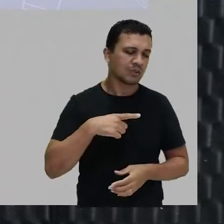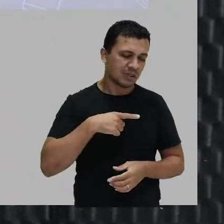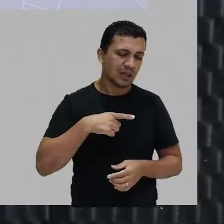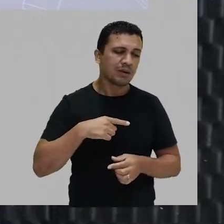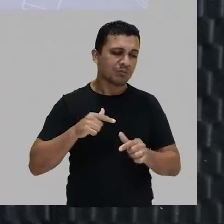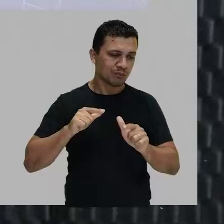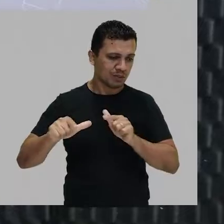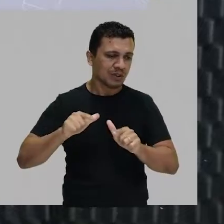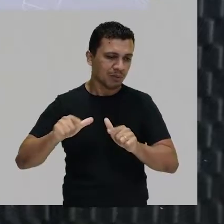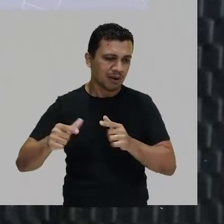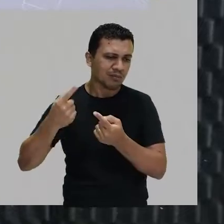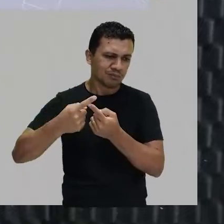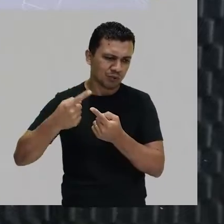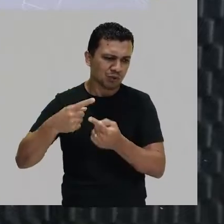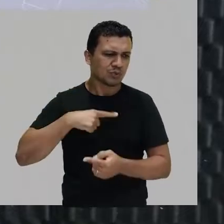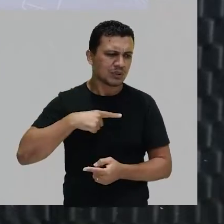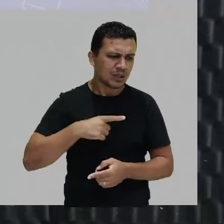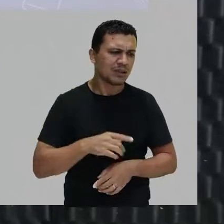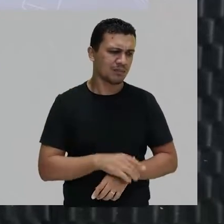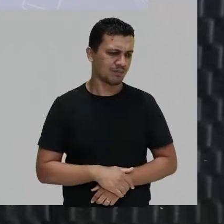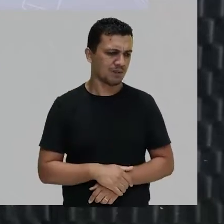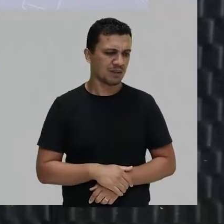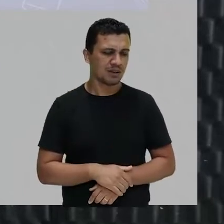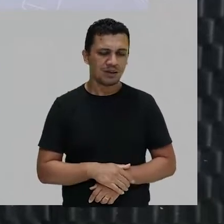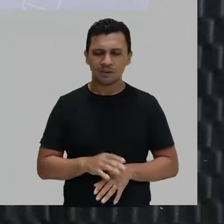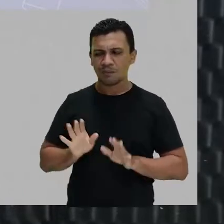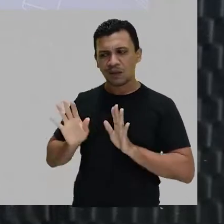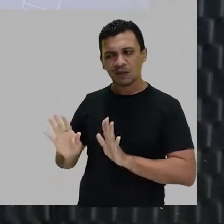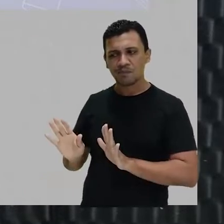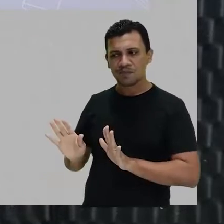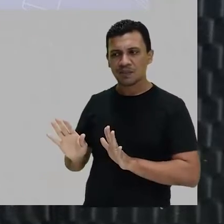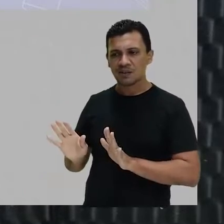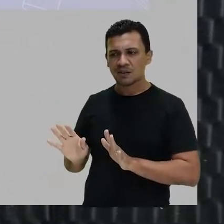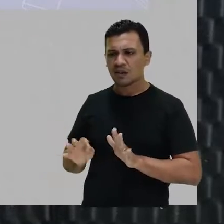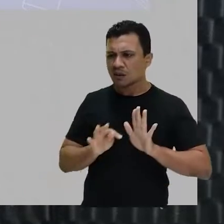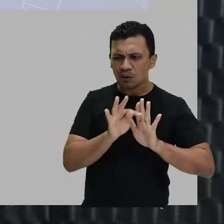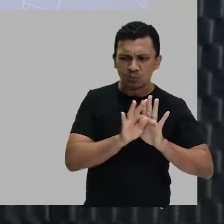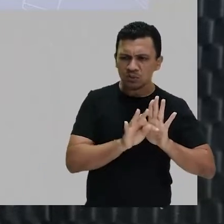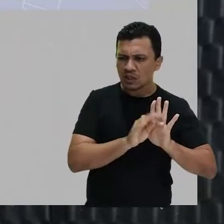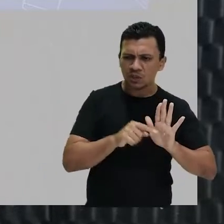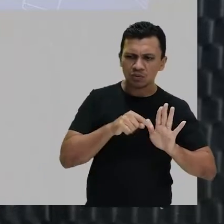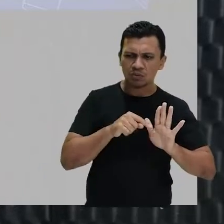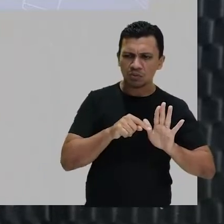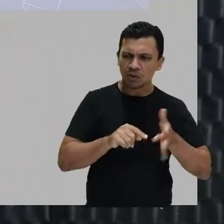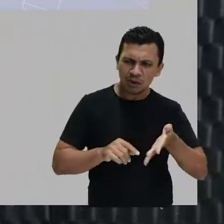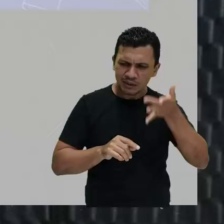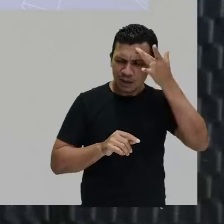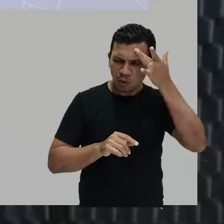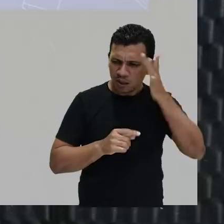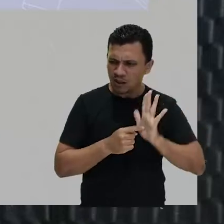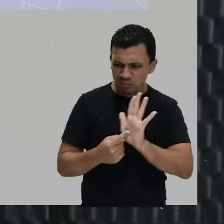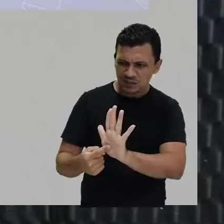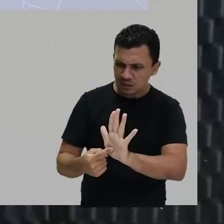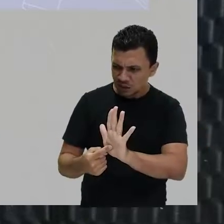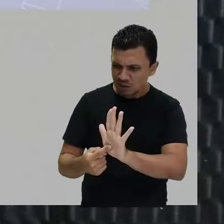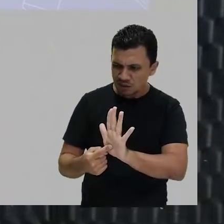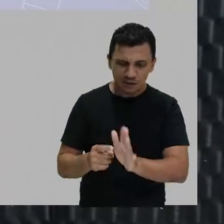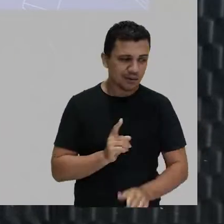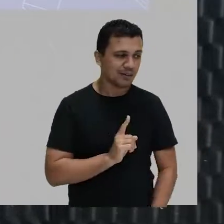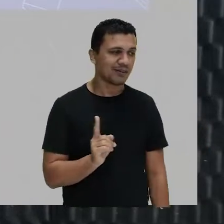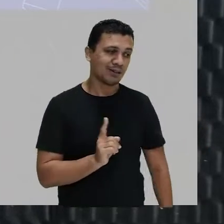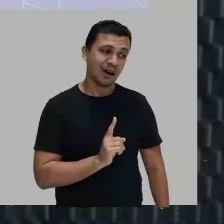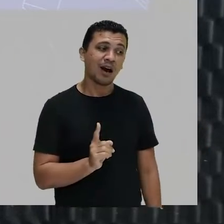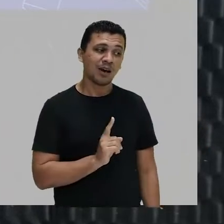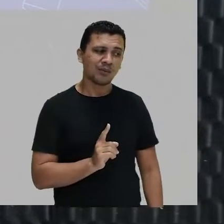segue uma linha de trabalho. Espera aí, o senhor está querendo dizer que não é só chegar, pegar um texto, decorar e apresentar? Não.